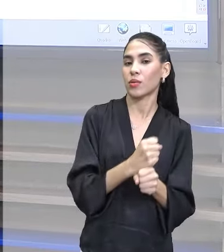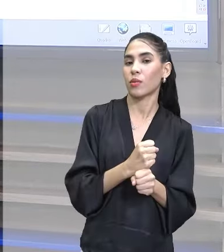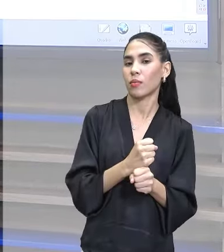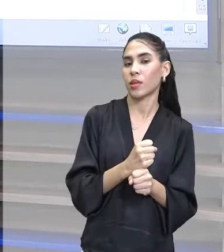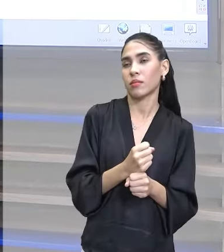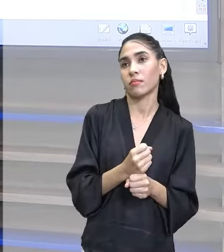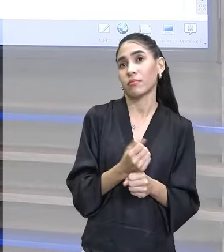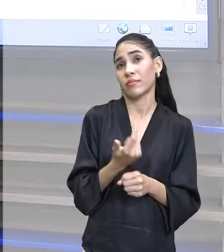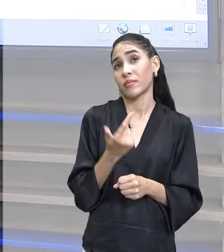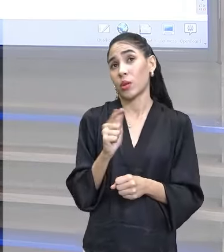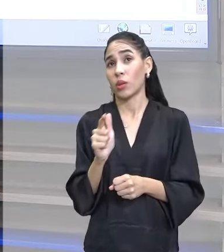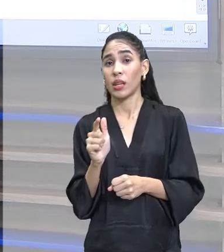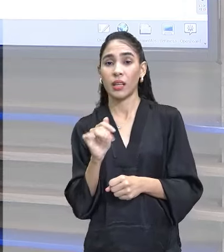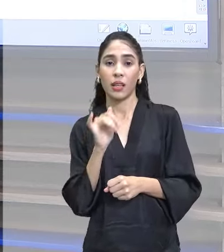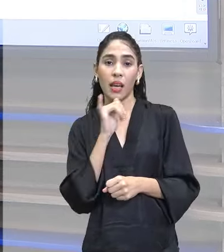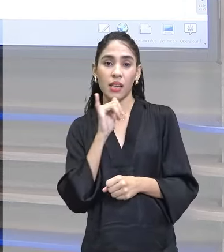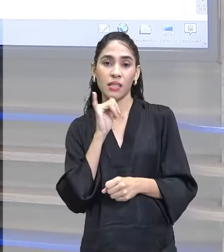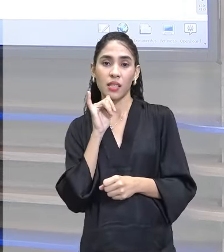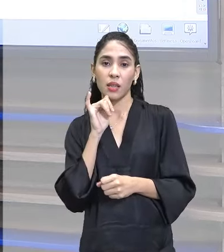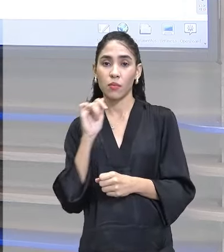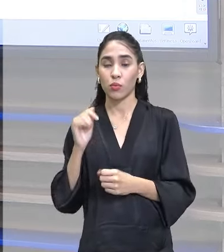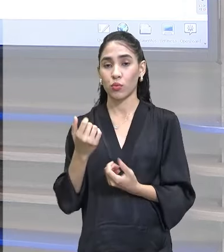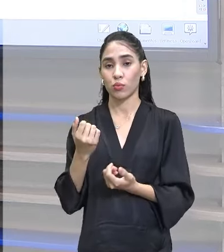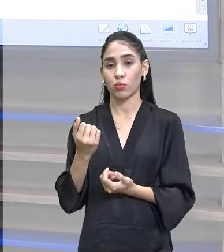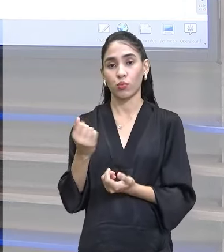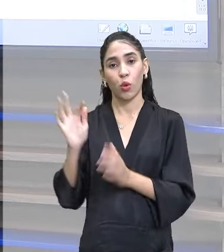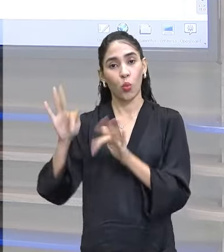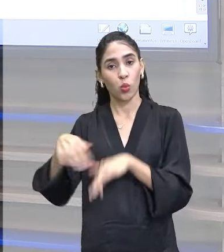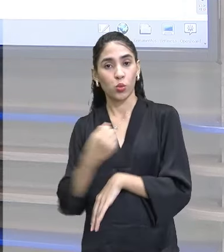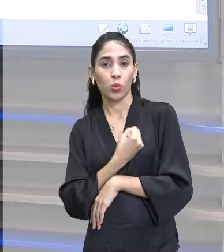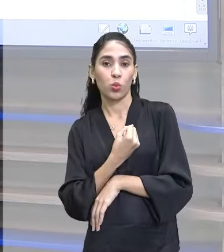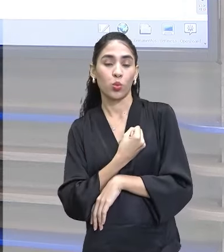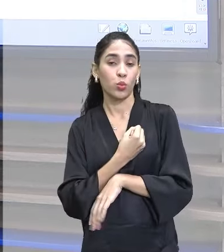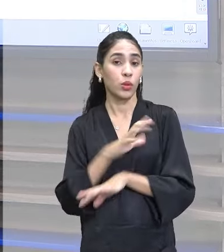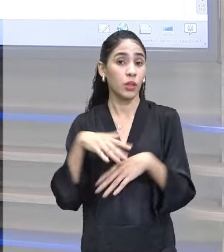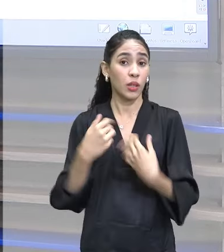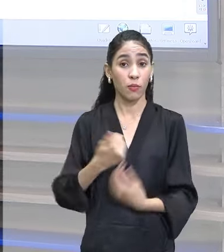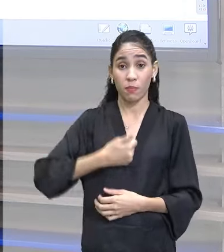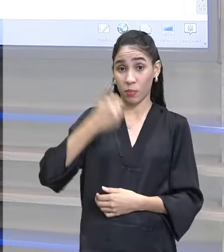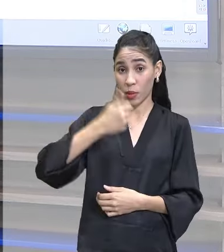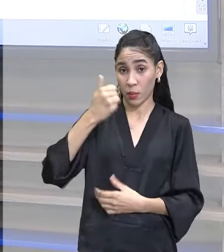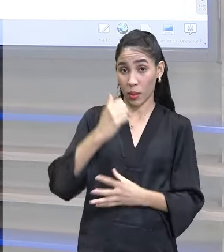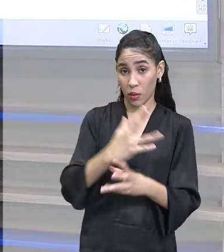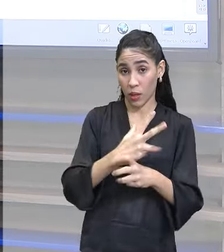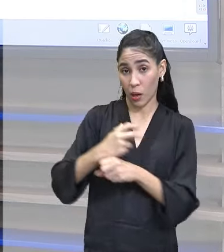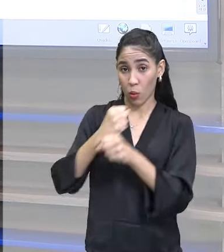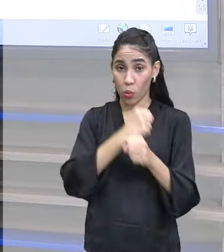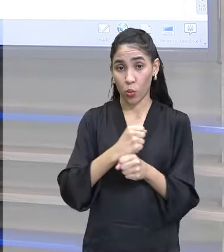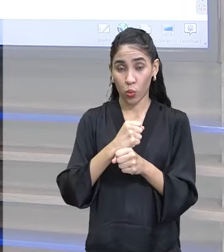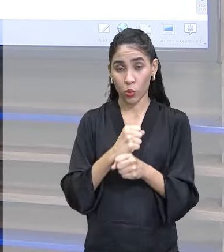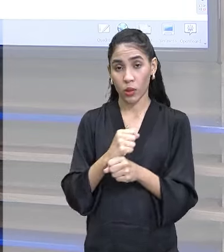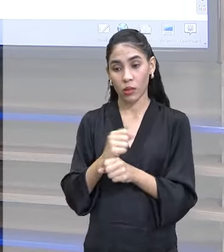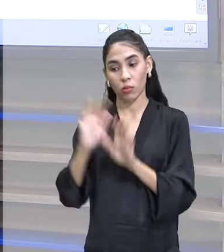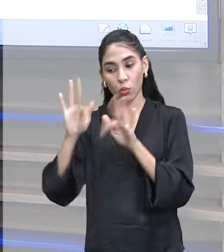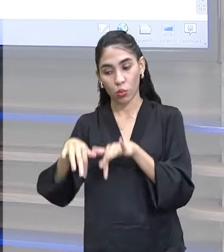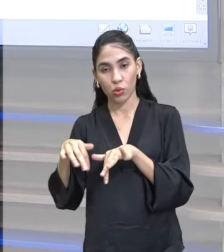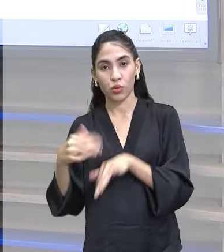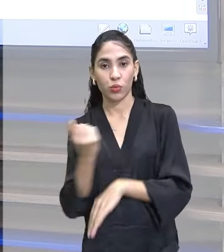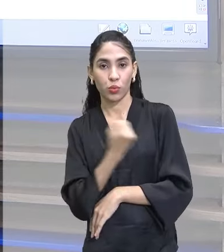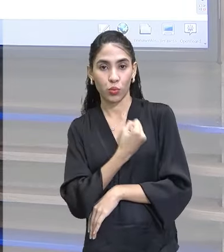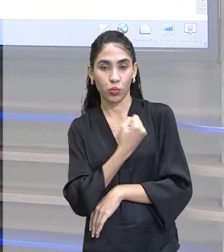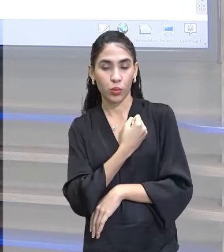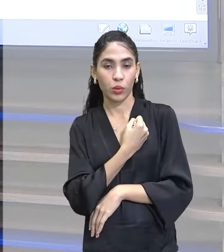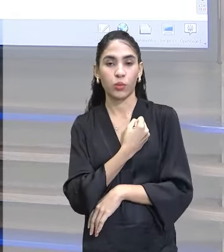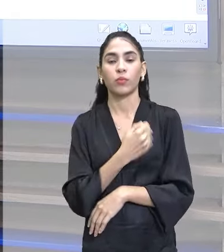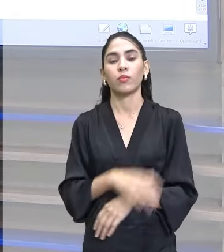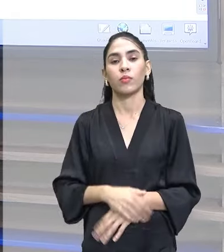não tem, por exemplo, o último termo. Então, você calcula o último termo, tá? Que é a quantidade que ele está pedindo ali para você somar. E como